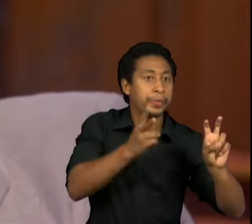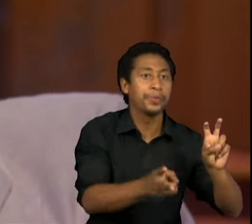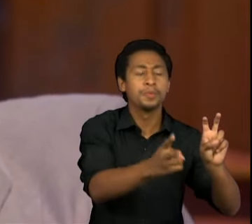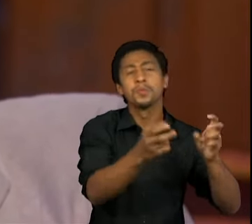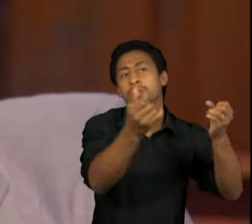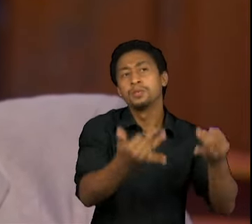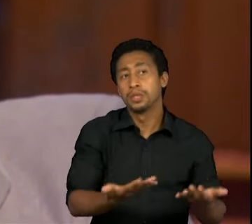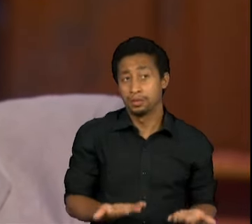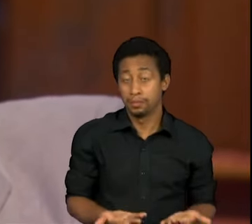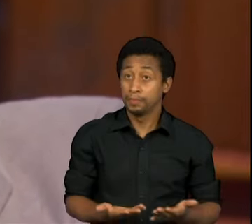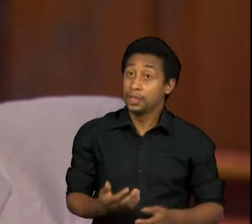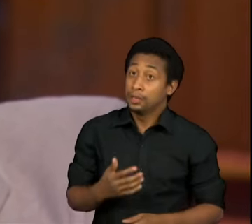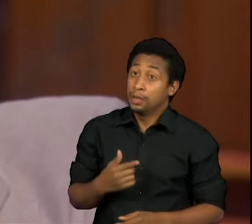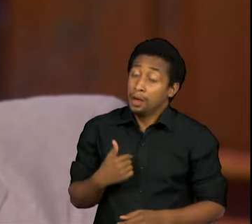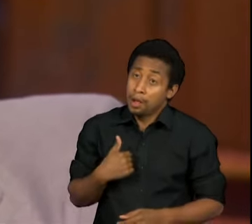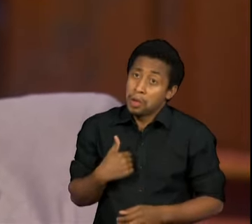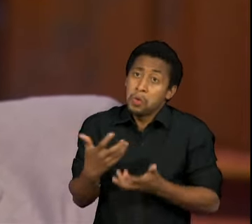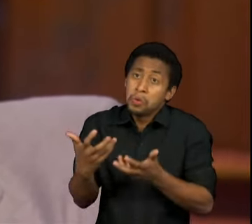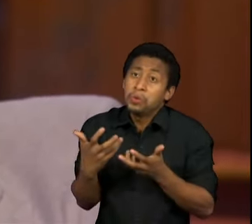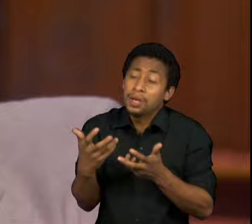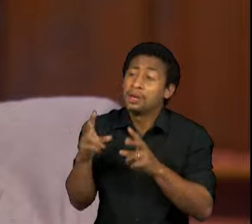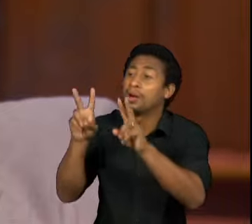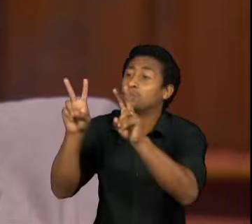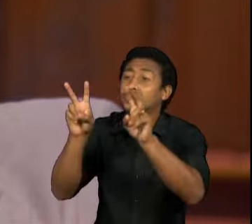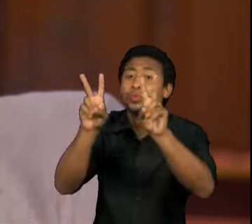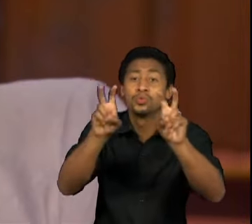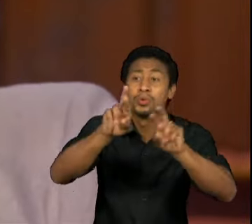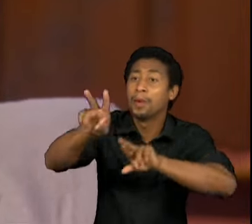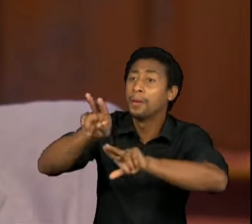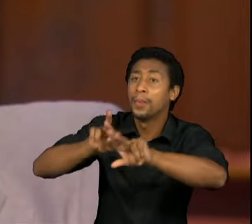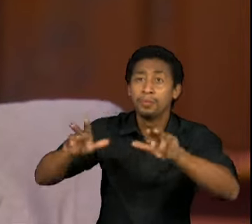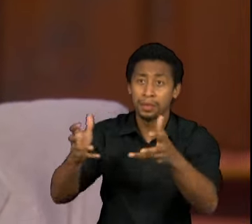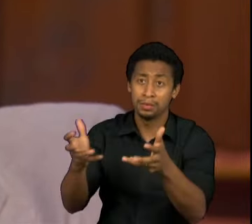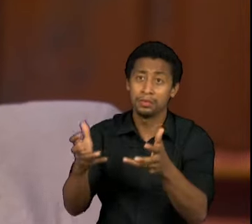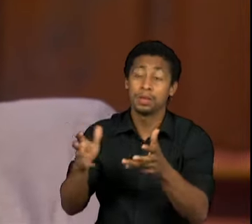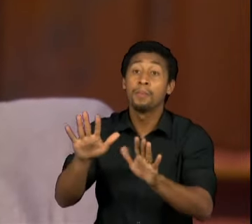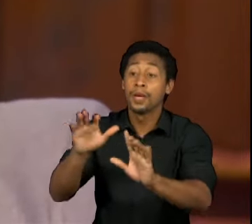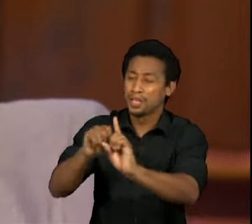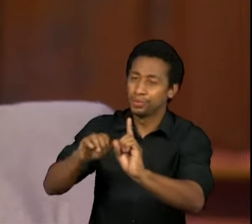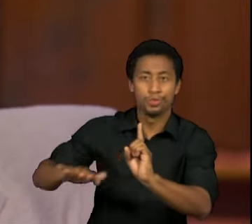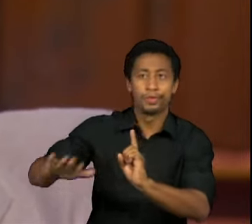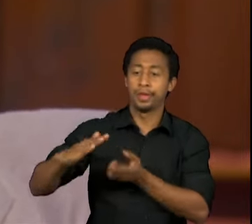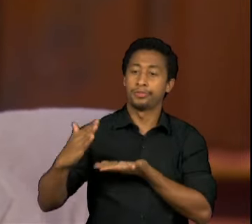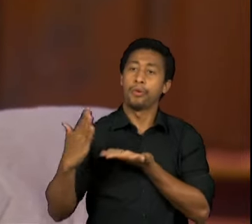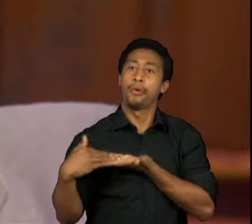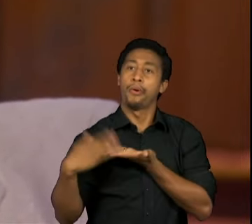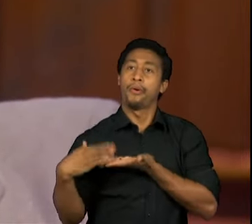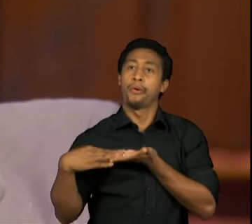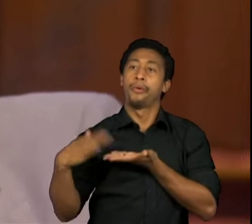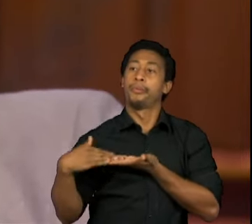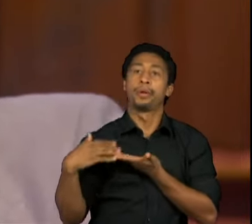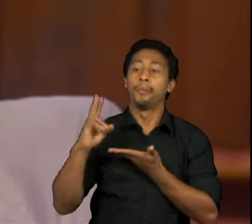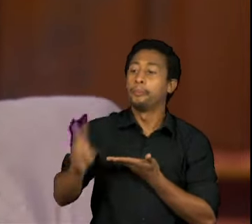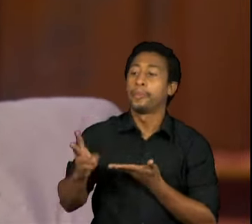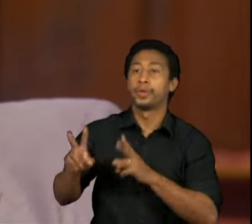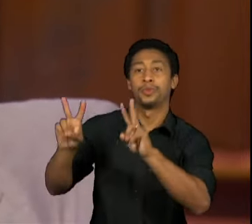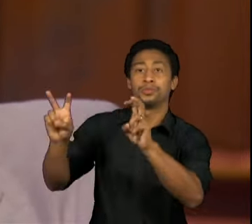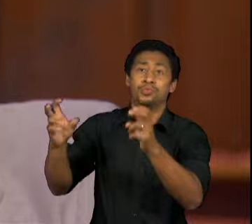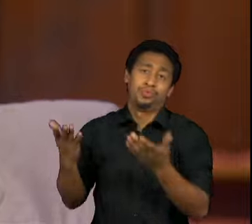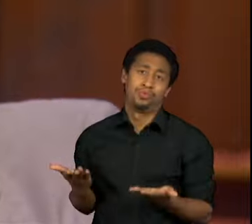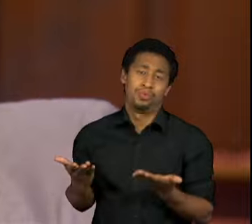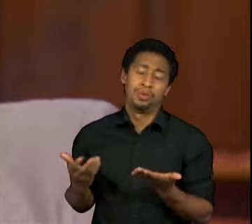gostaria de falar de três coisas nessa sociedade que não permita também gostaria de ficar falando só de Whitney rios que eu vou falar de já é